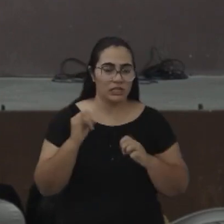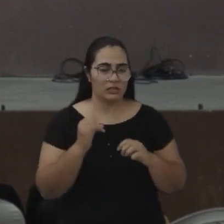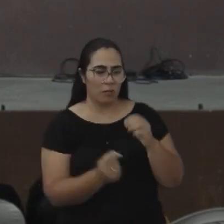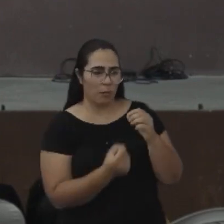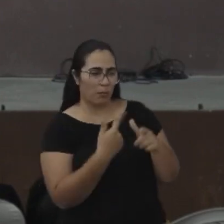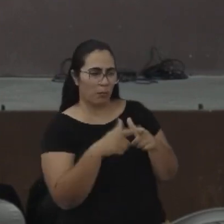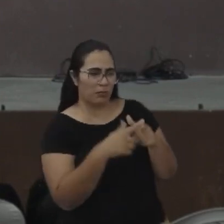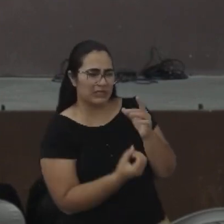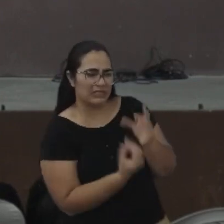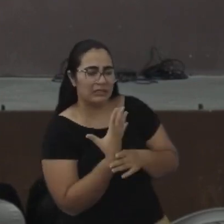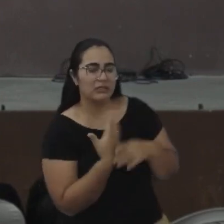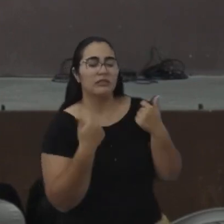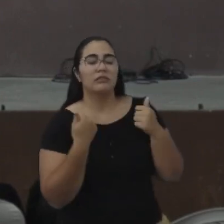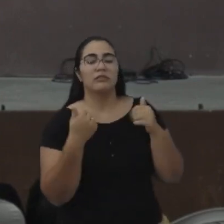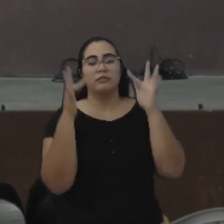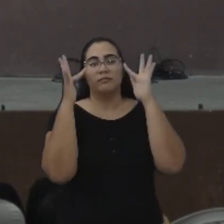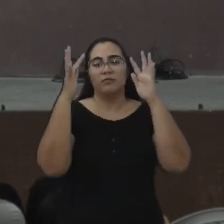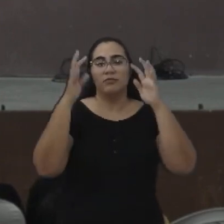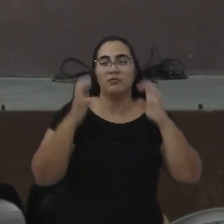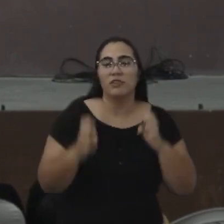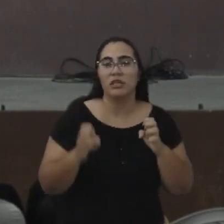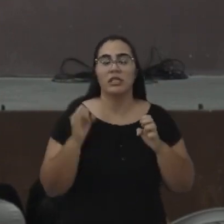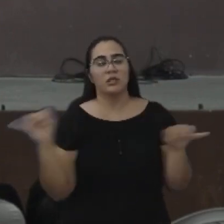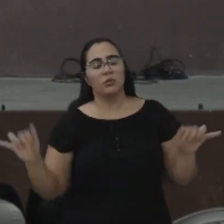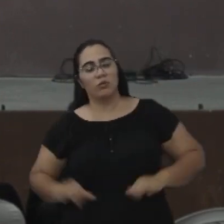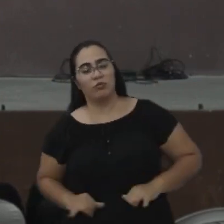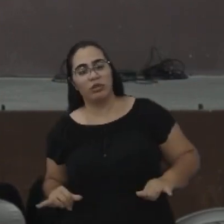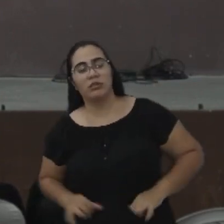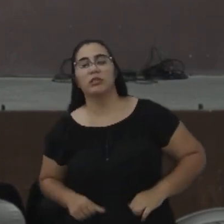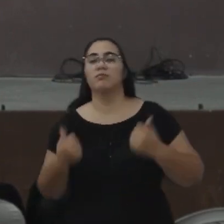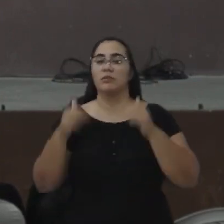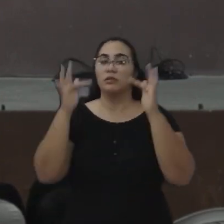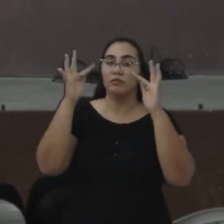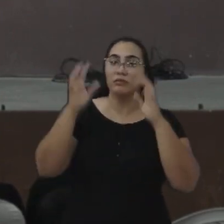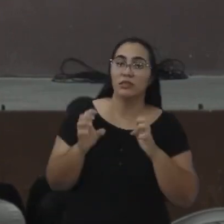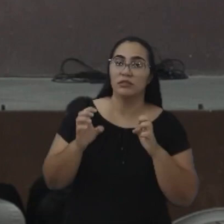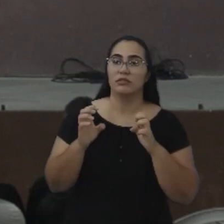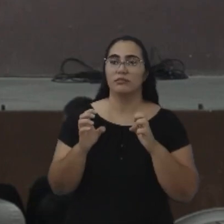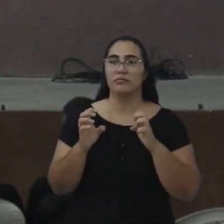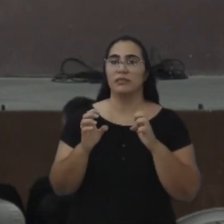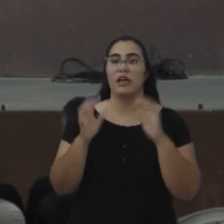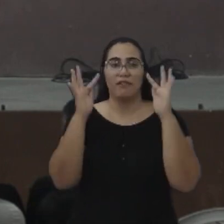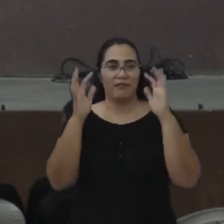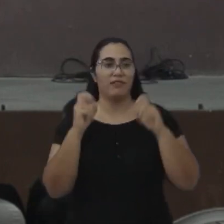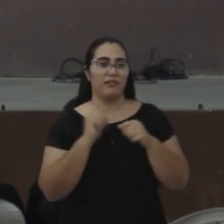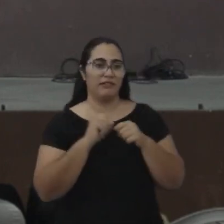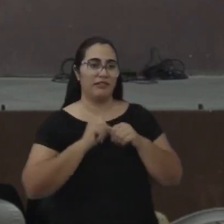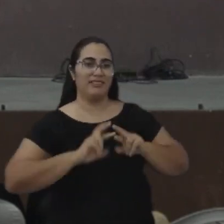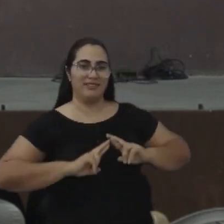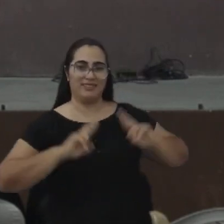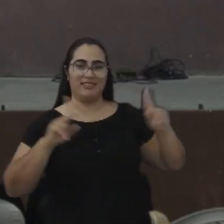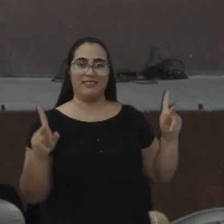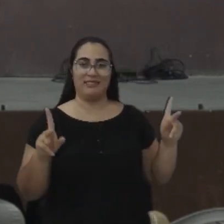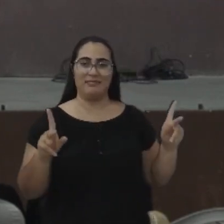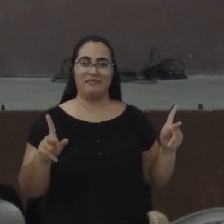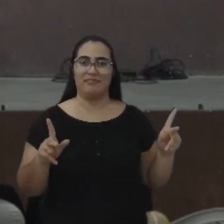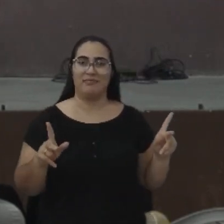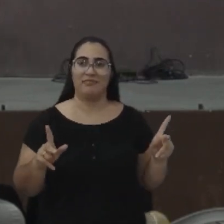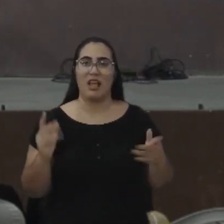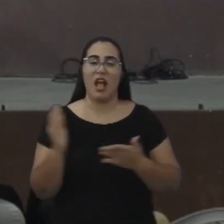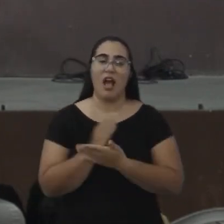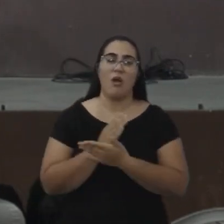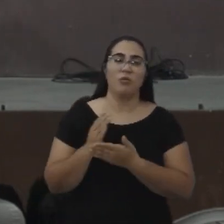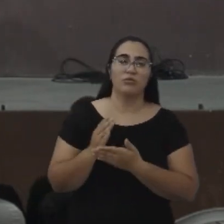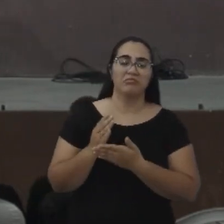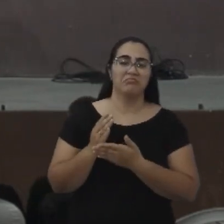as pessoas precisam de fé nas horas da dor. Então a nossa fé fez a diferença. Para muitos, a fé de muitos não fez